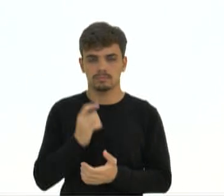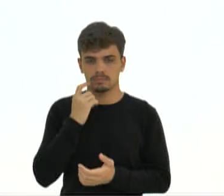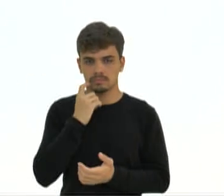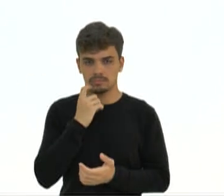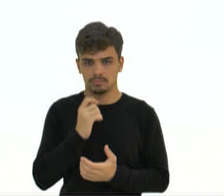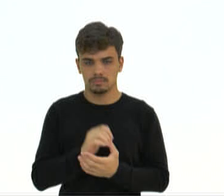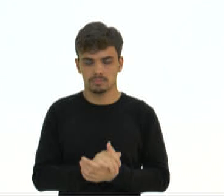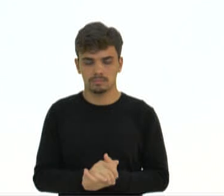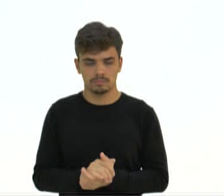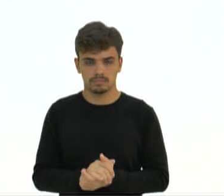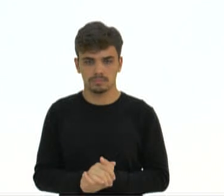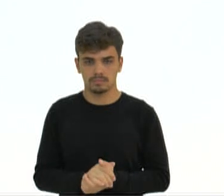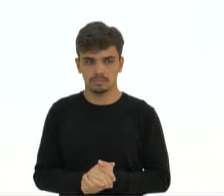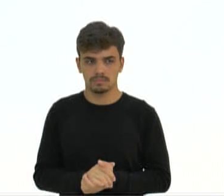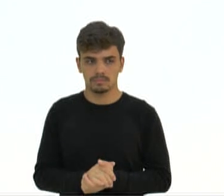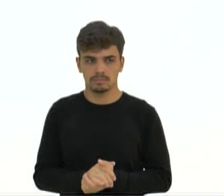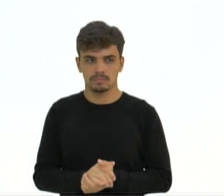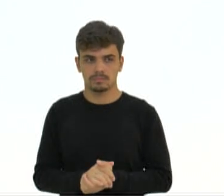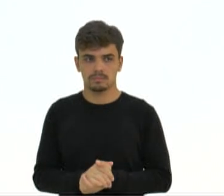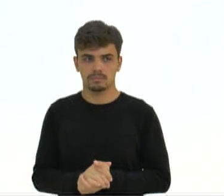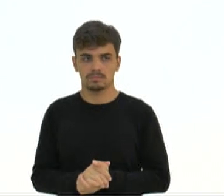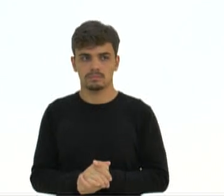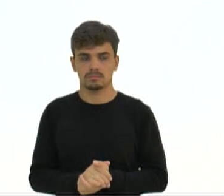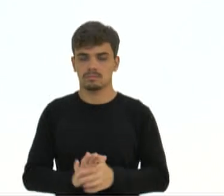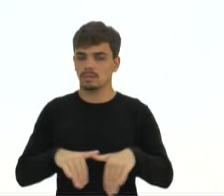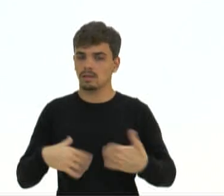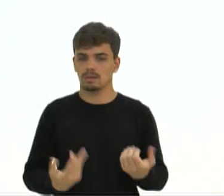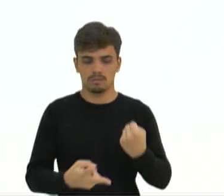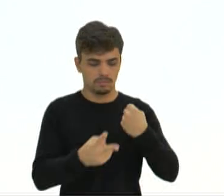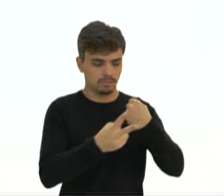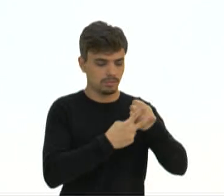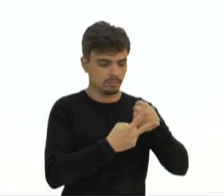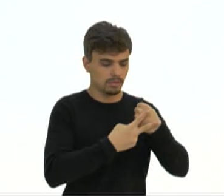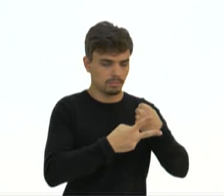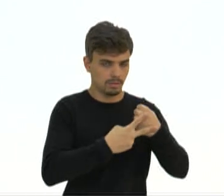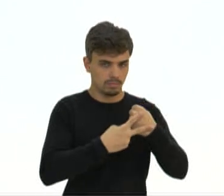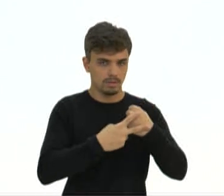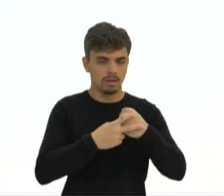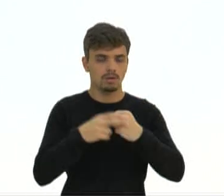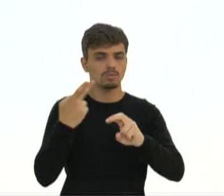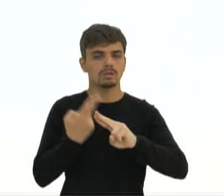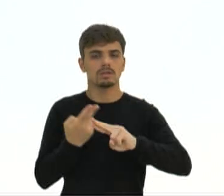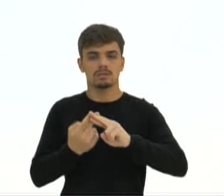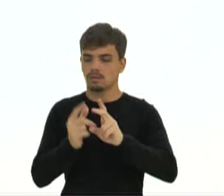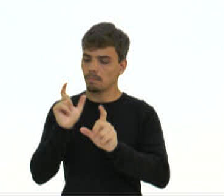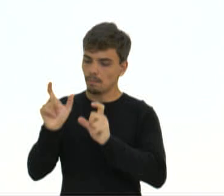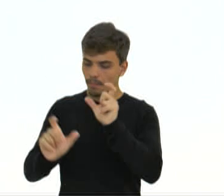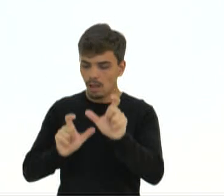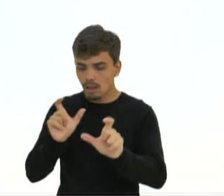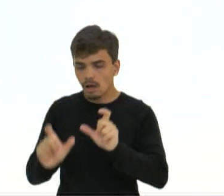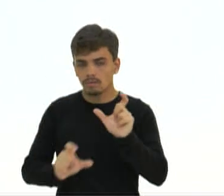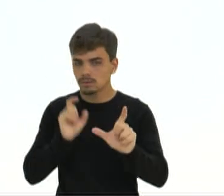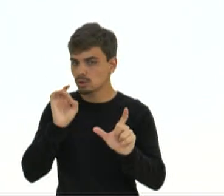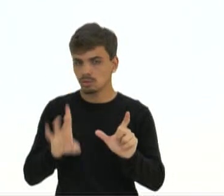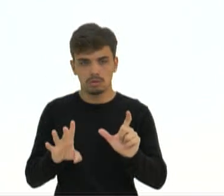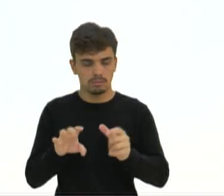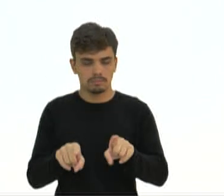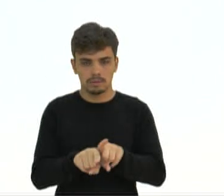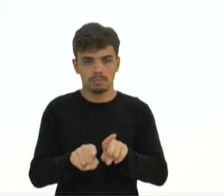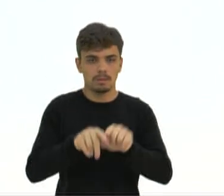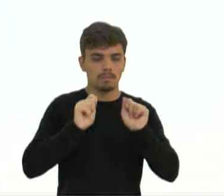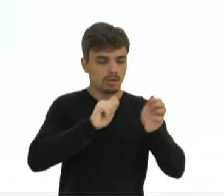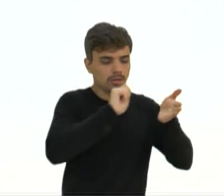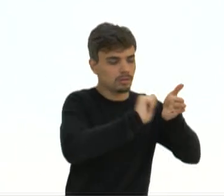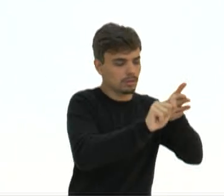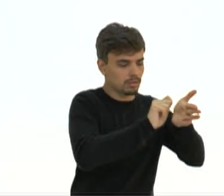ser escrita ou oral. Então, a comunicação verbal, né, ela é feita através somente das palavras. Ela pode